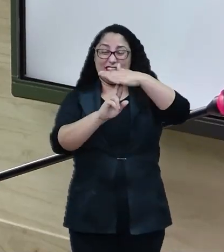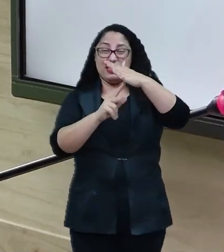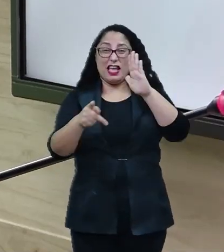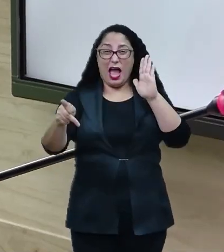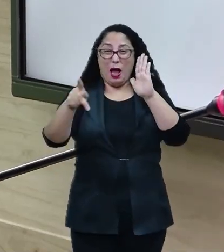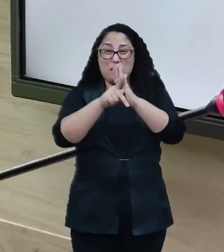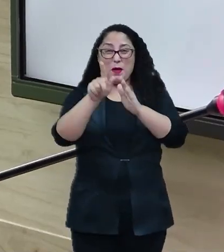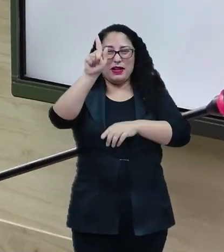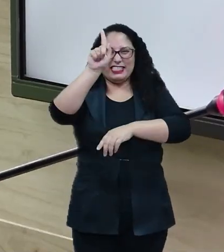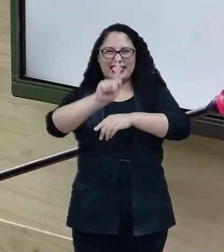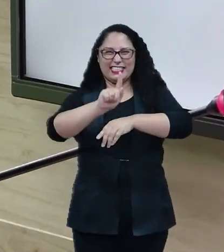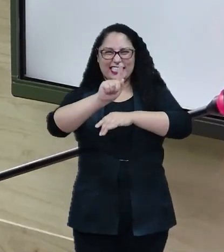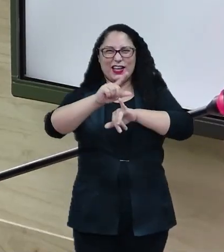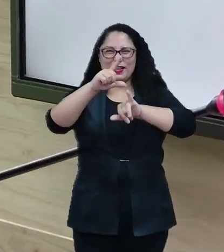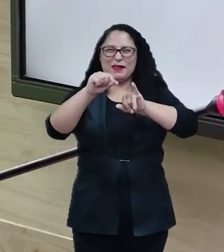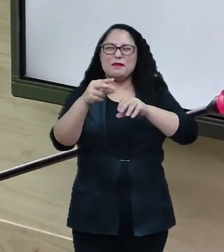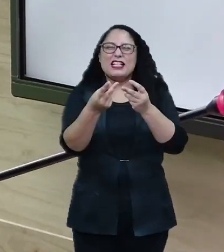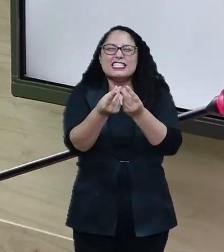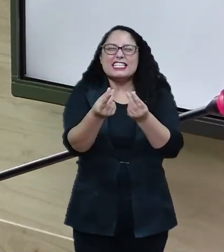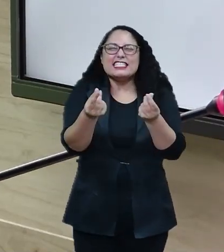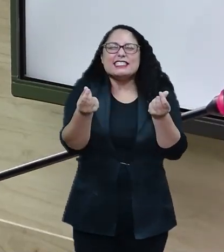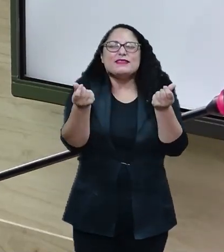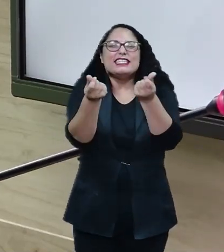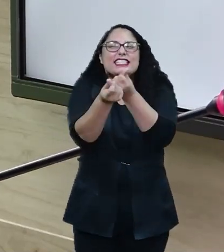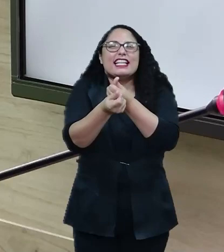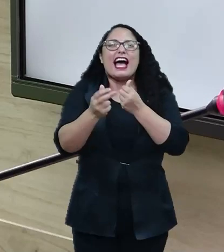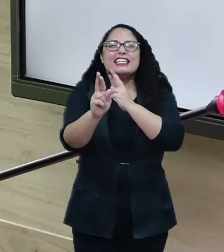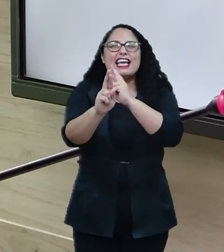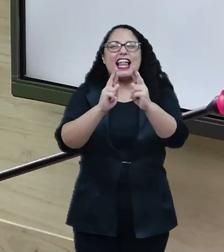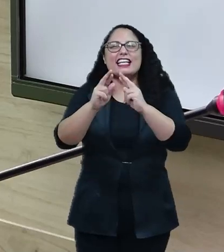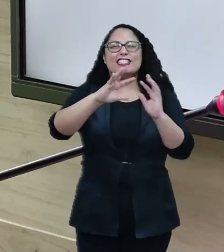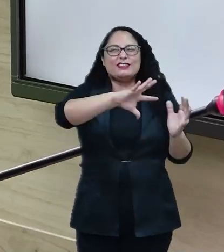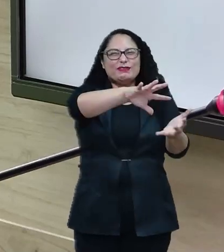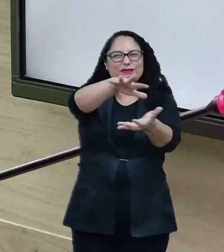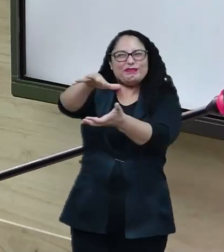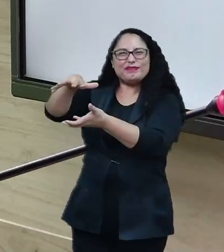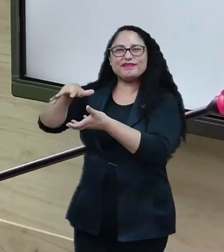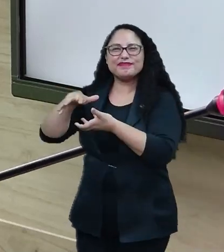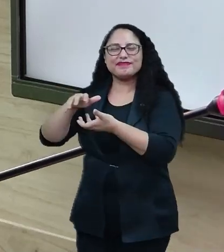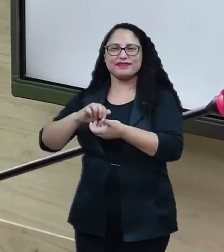gestão do IFB por essa sensibilidade com relação à internacionalização.